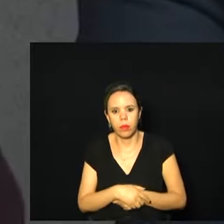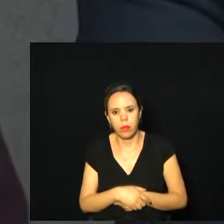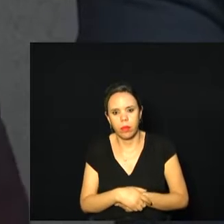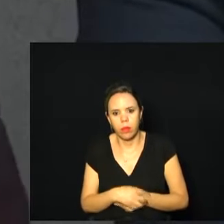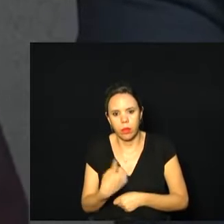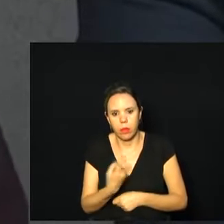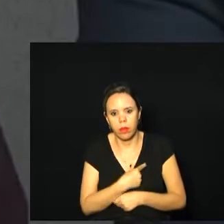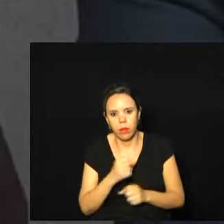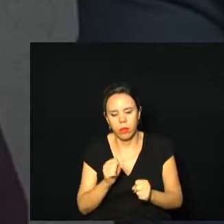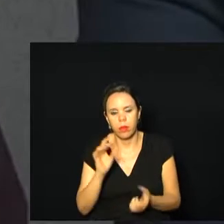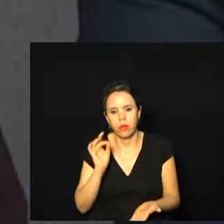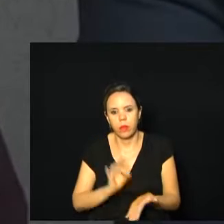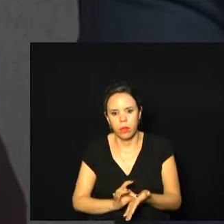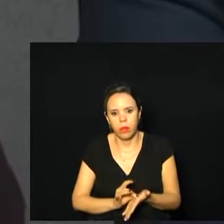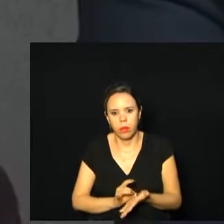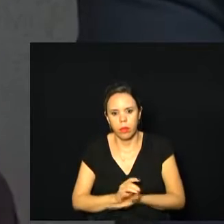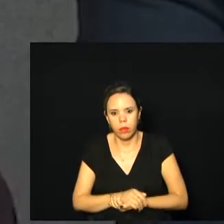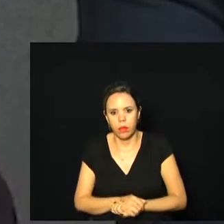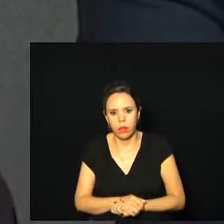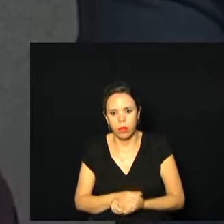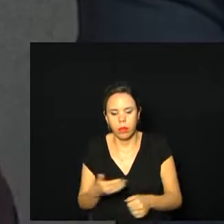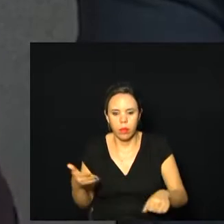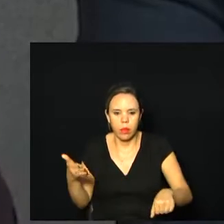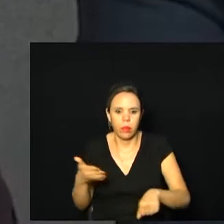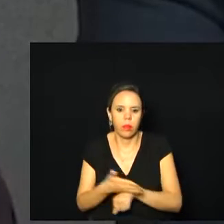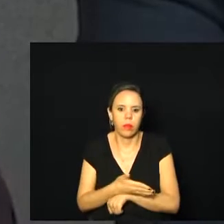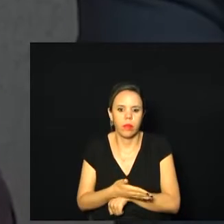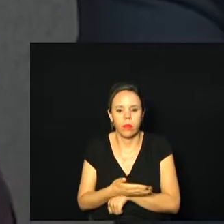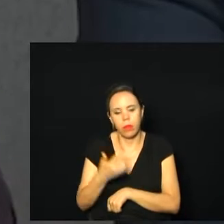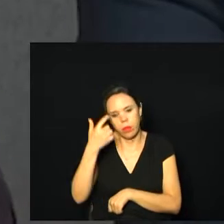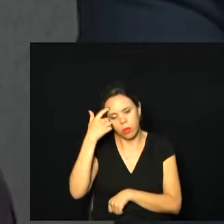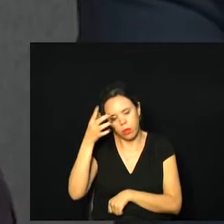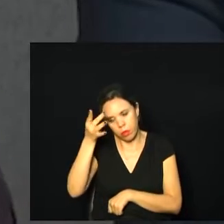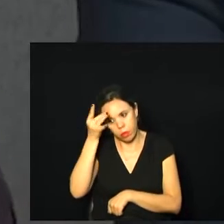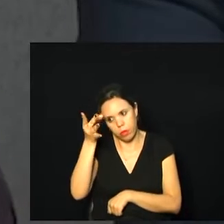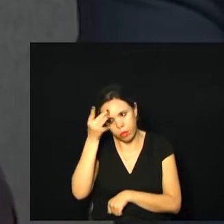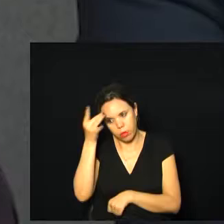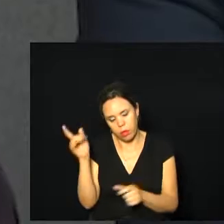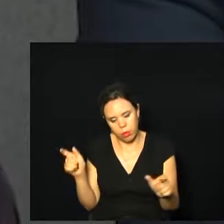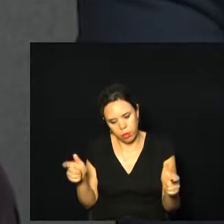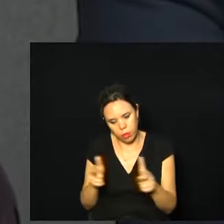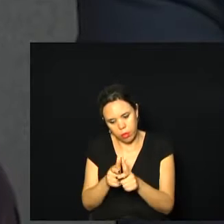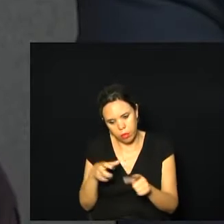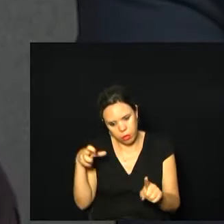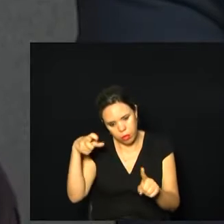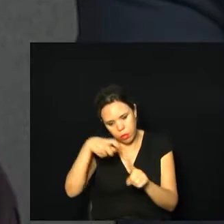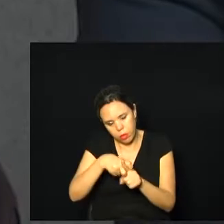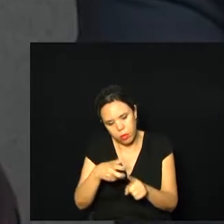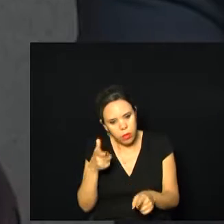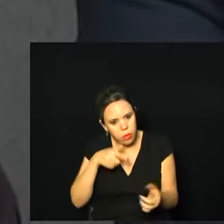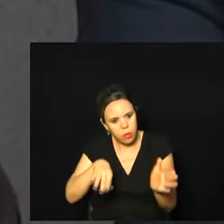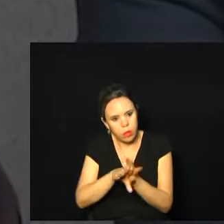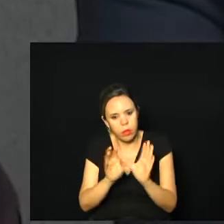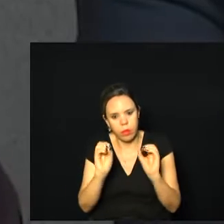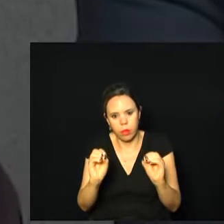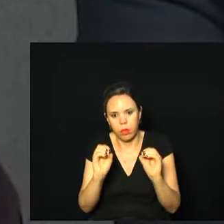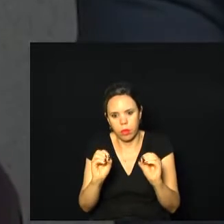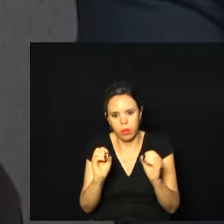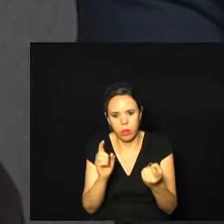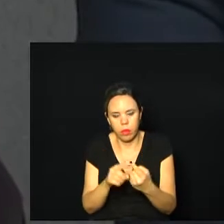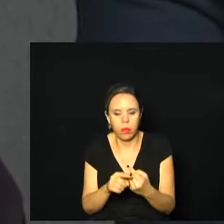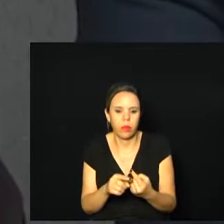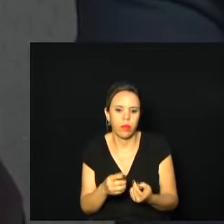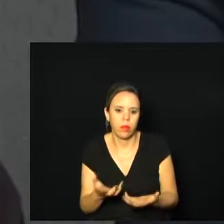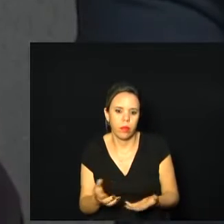que a gente possa realmente aí entrar aí na cabeça das pessoas, reduzir os acidentes e chegar a zero. Esse é o nosso